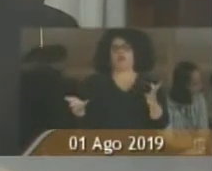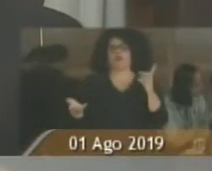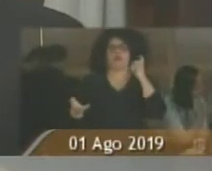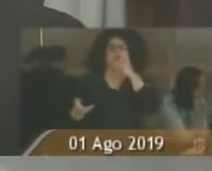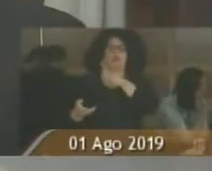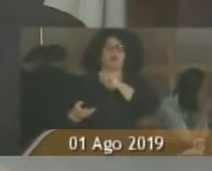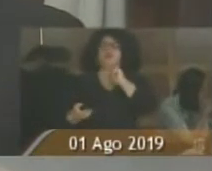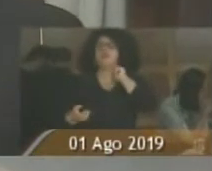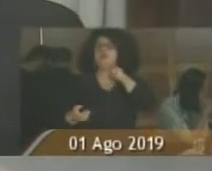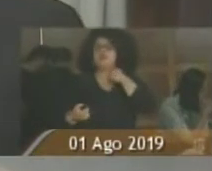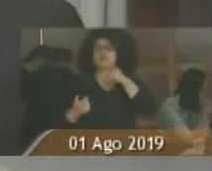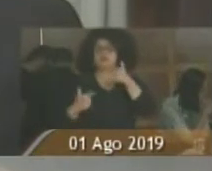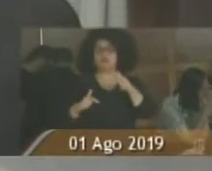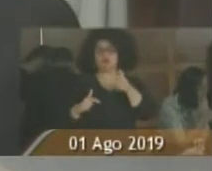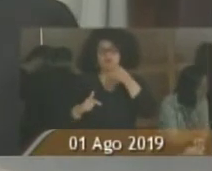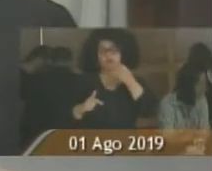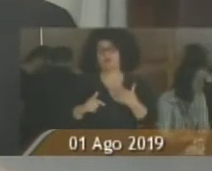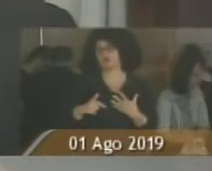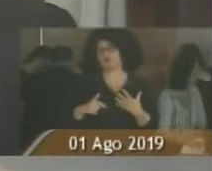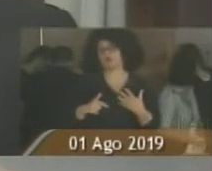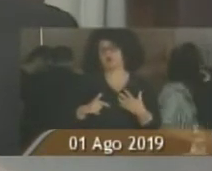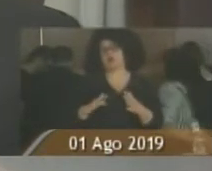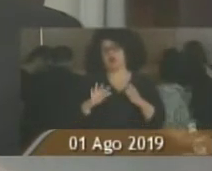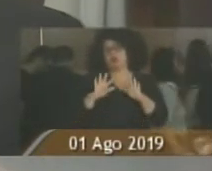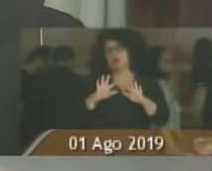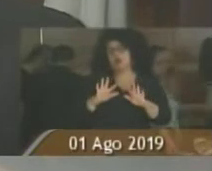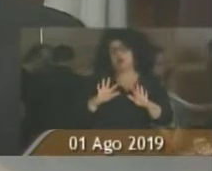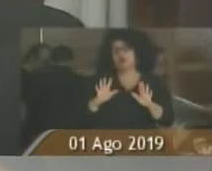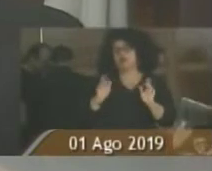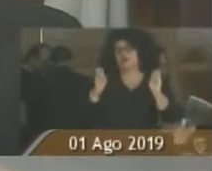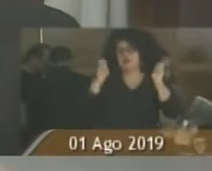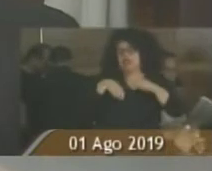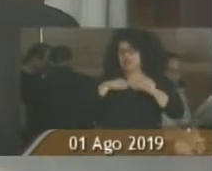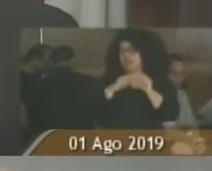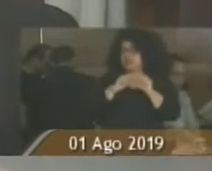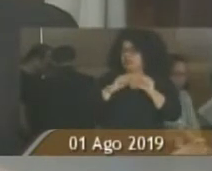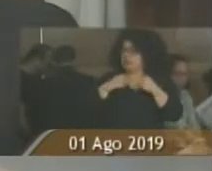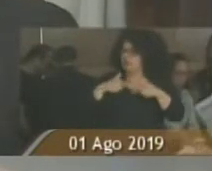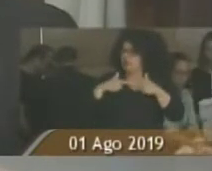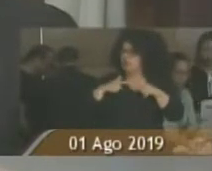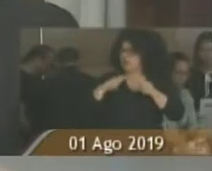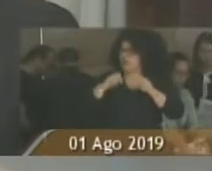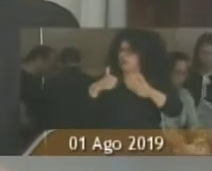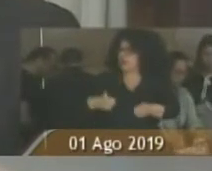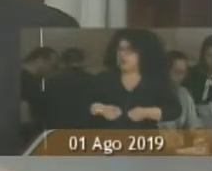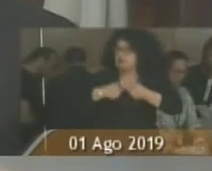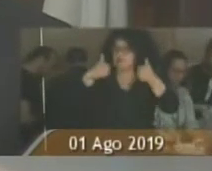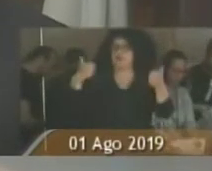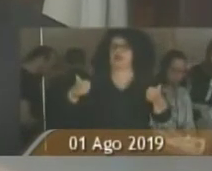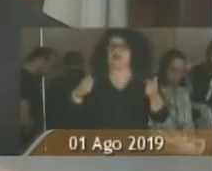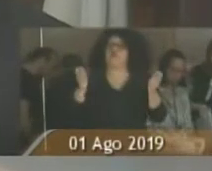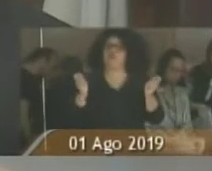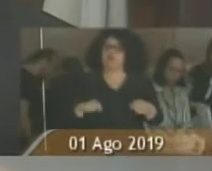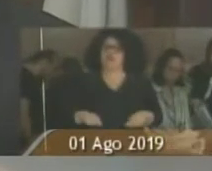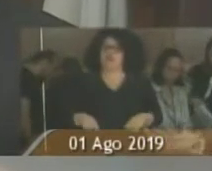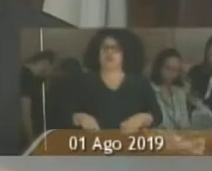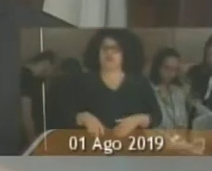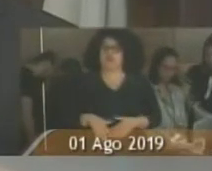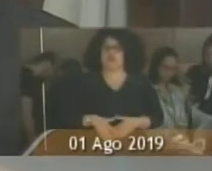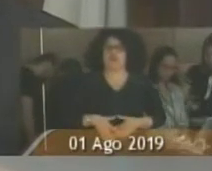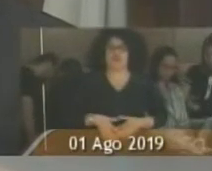faz um trabalho bom, mas eu acho que podem fazer um trabalho mais em conjunto com a sociedade. Eu tenho um projeto.